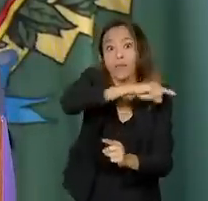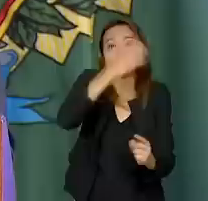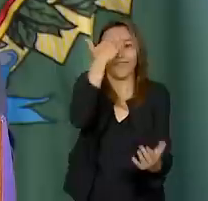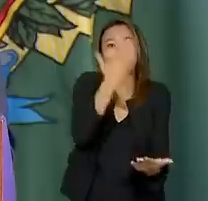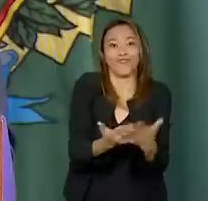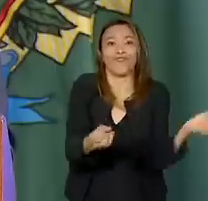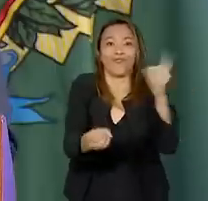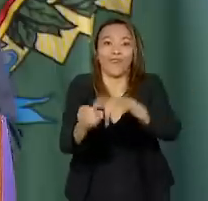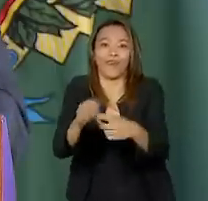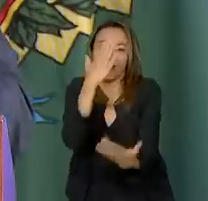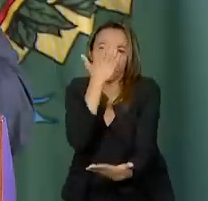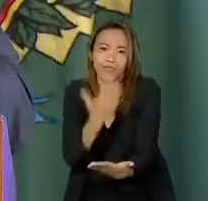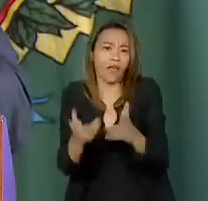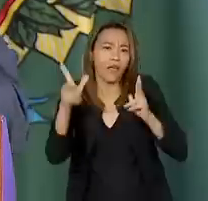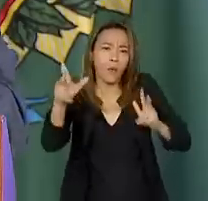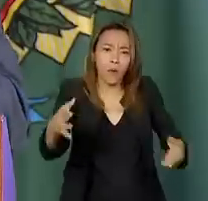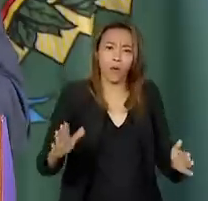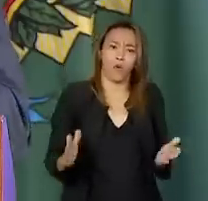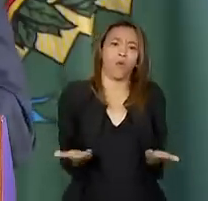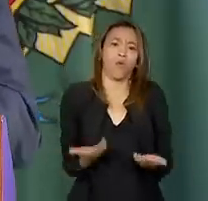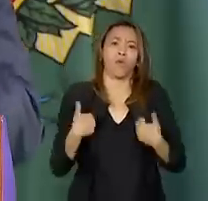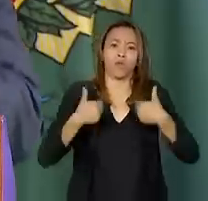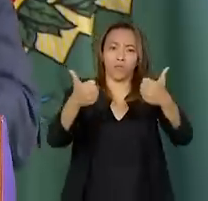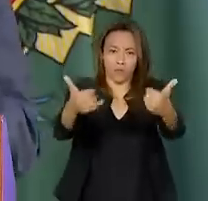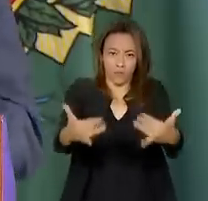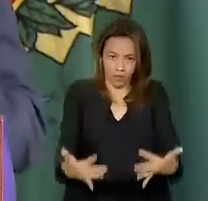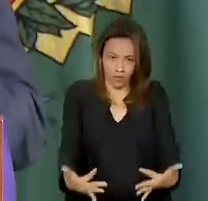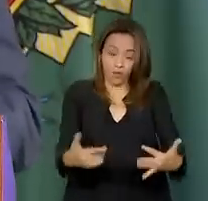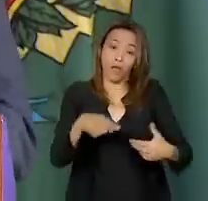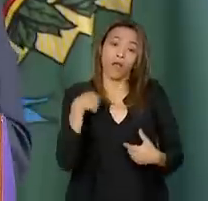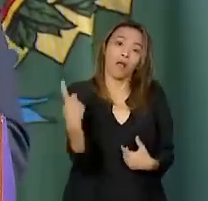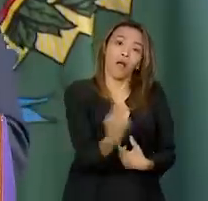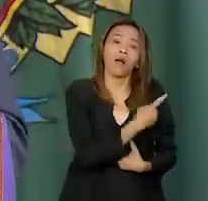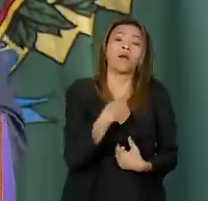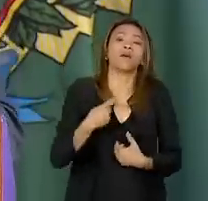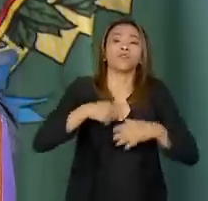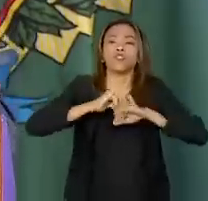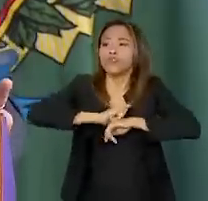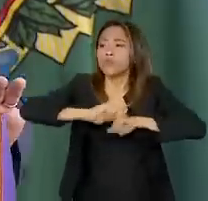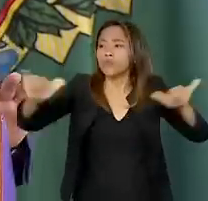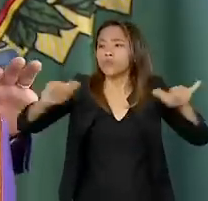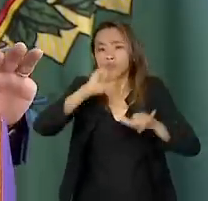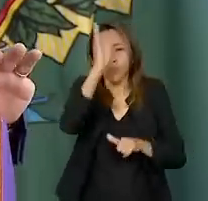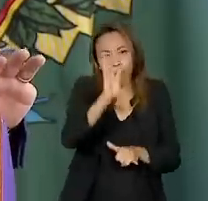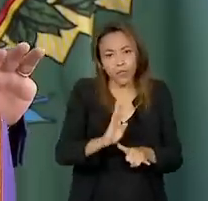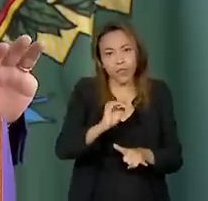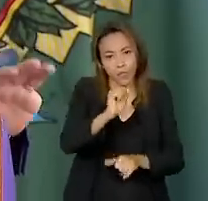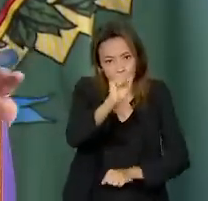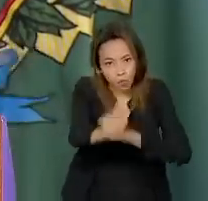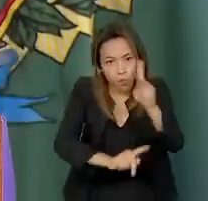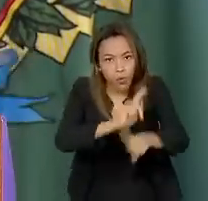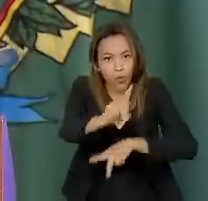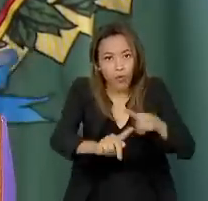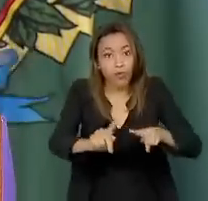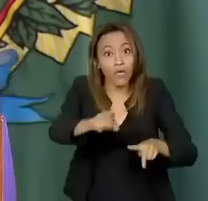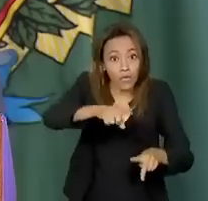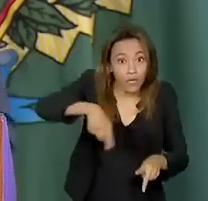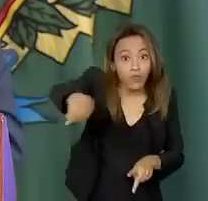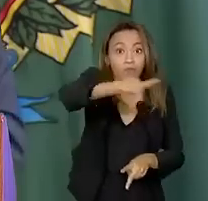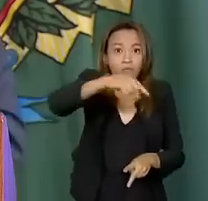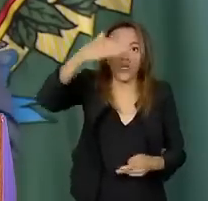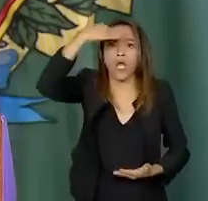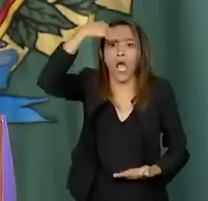isso. Nós estamos dizendo ao Brasil e ao povo brasileiro, depois que a gente recuperou a